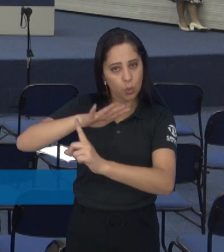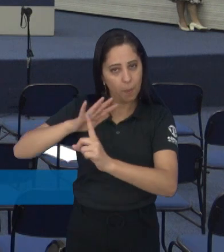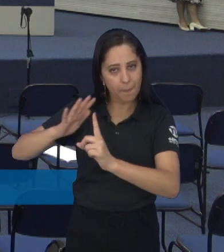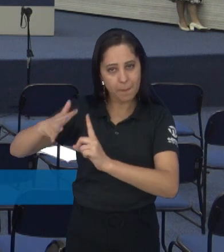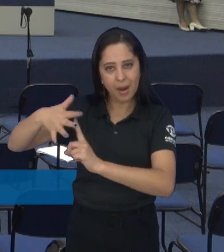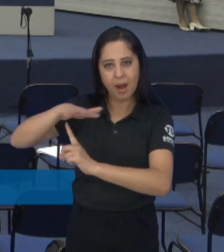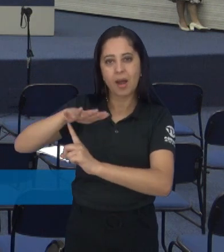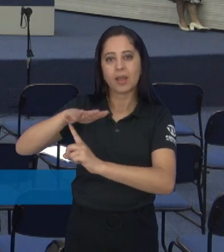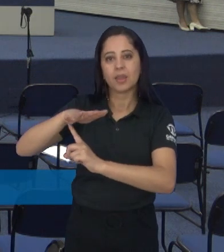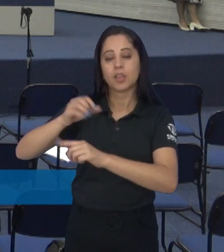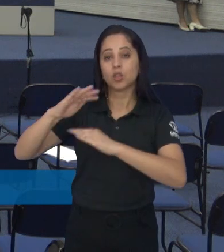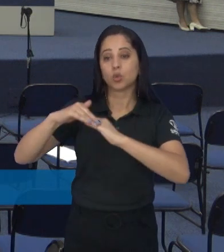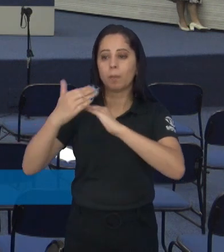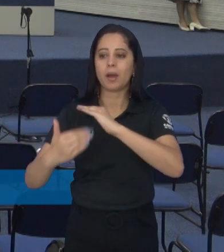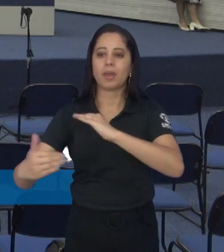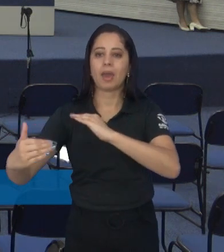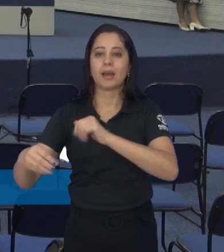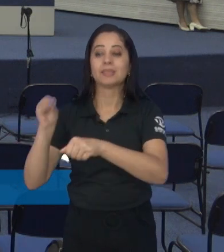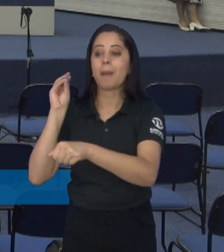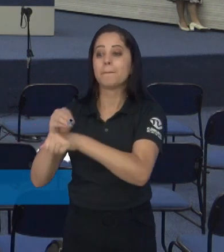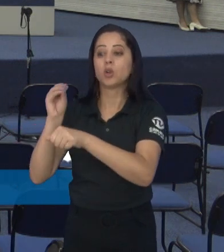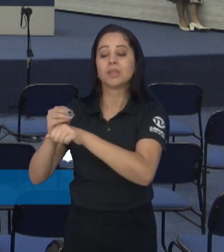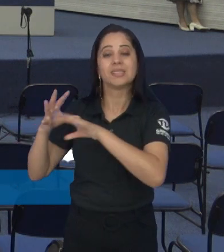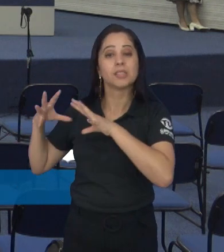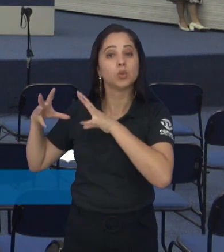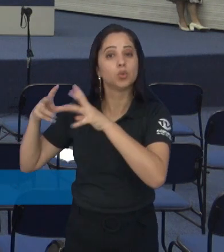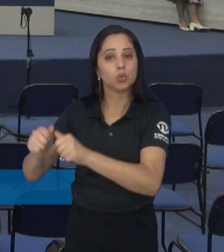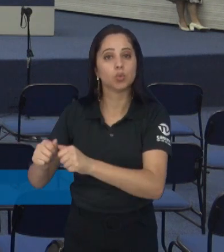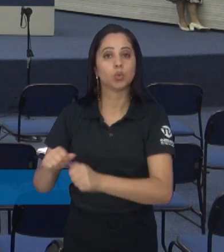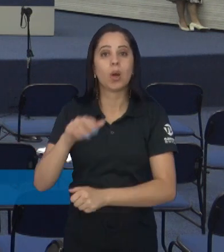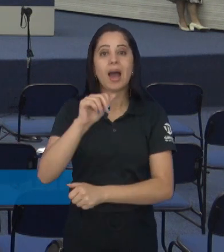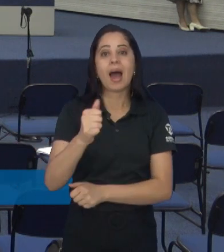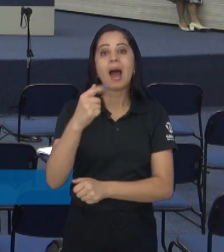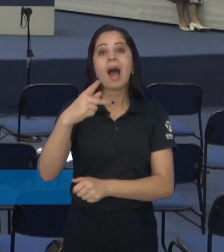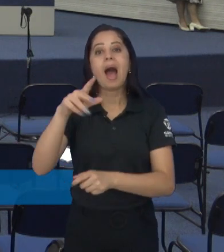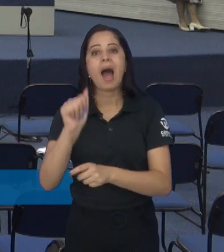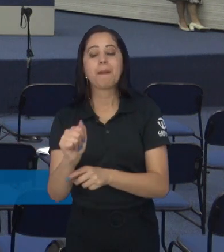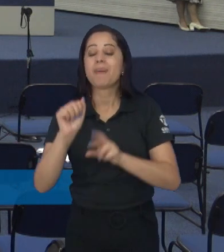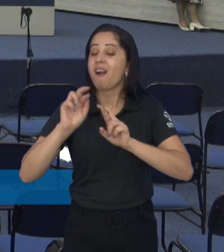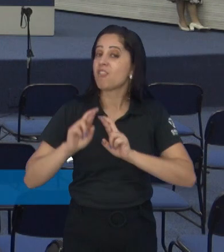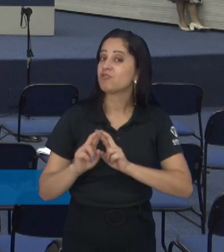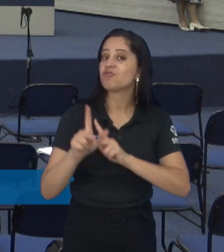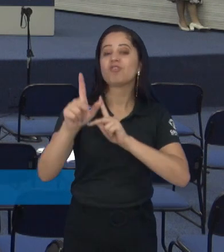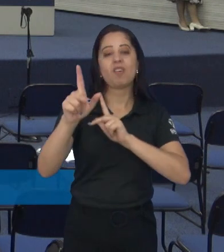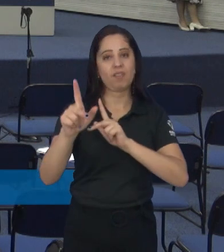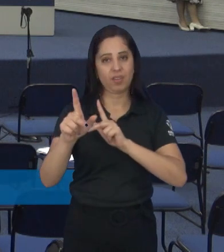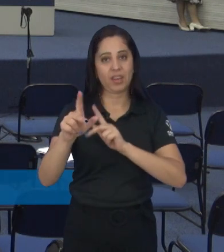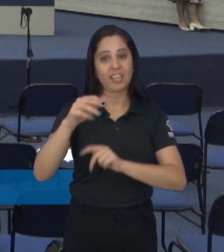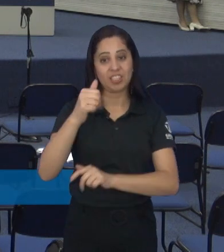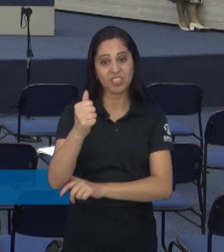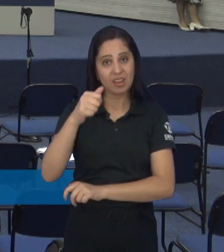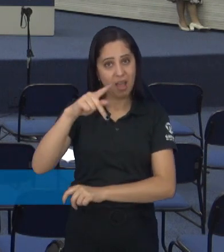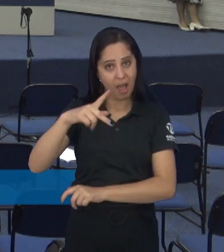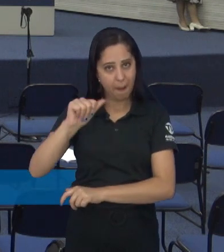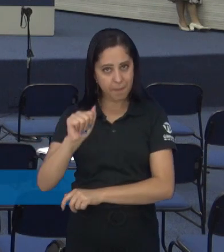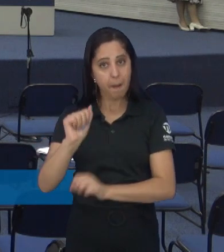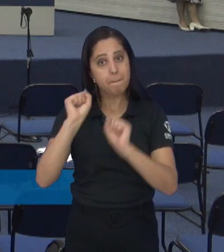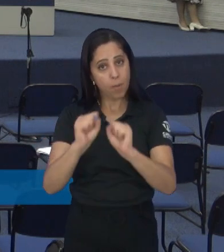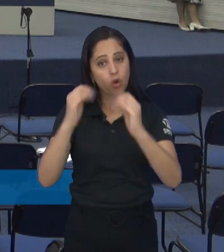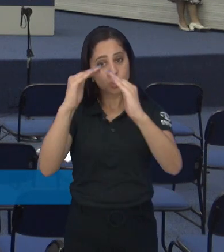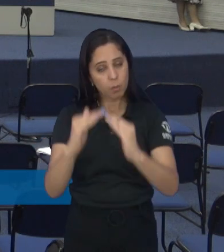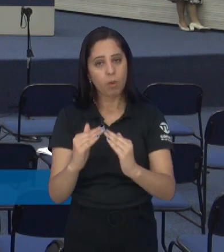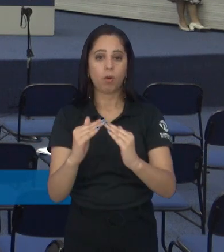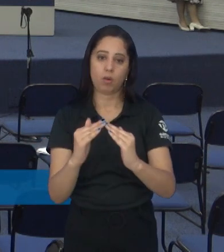Integral a apa é outra tipologia de unidade de conservação ah permite moradores